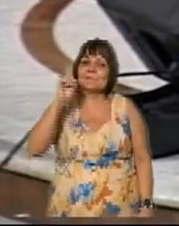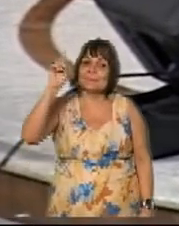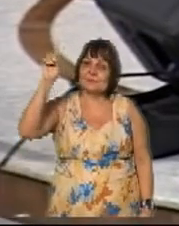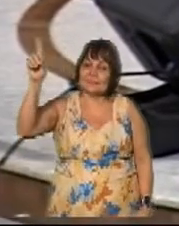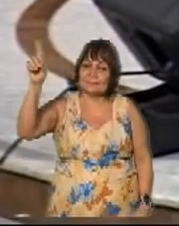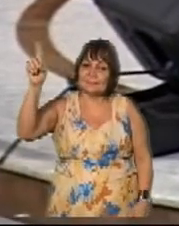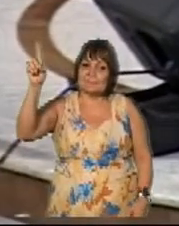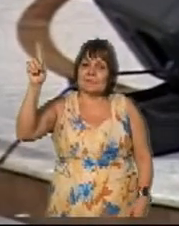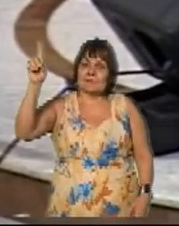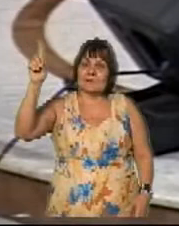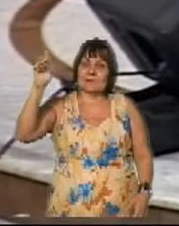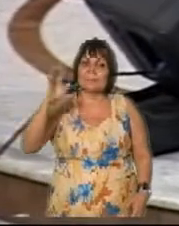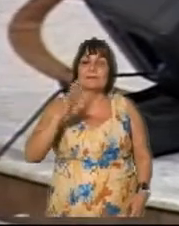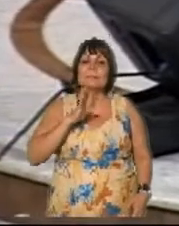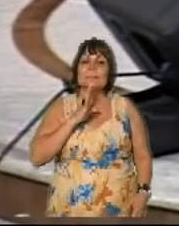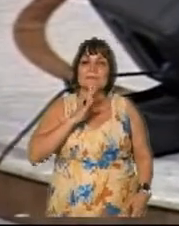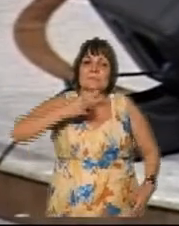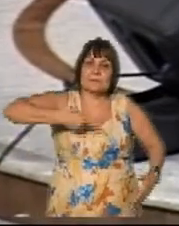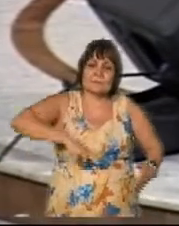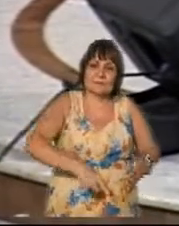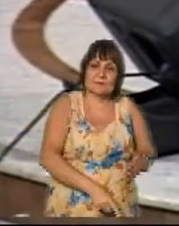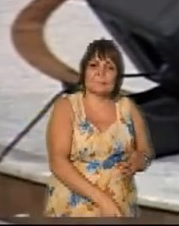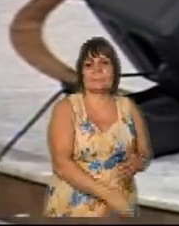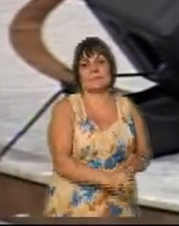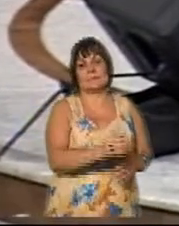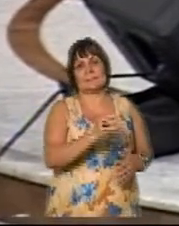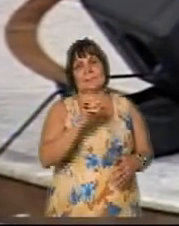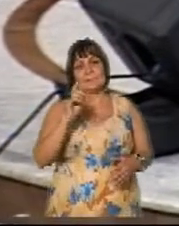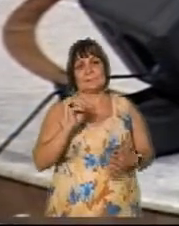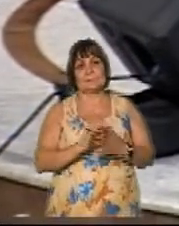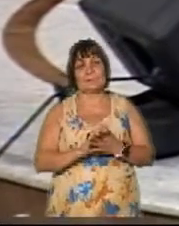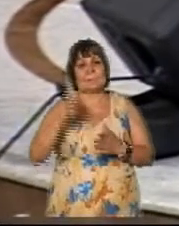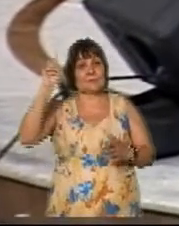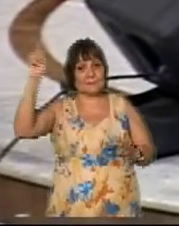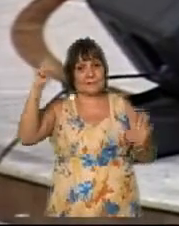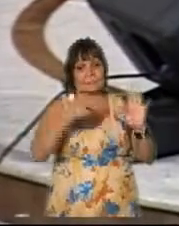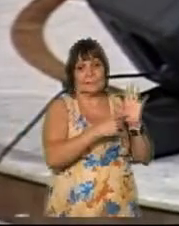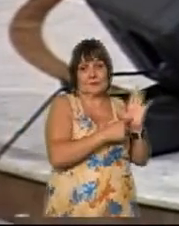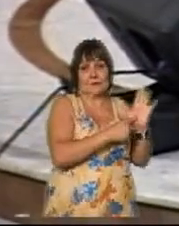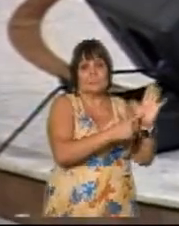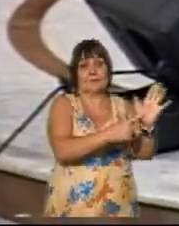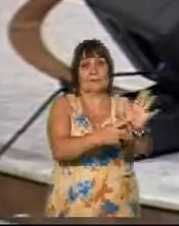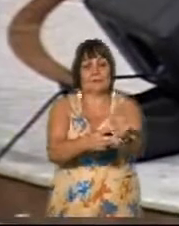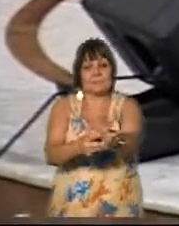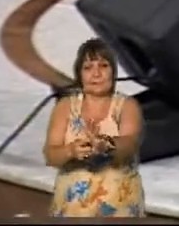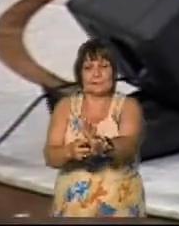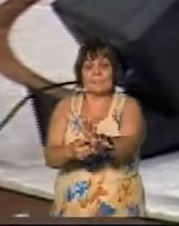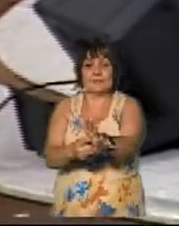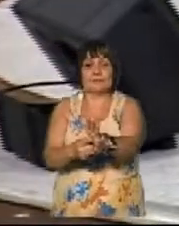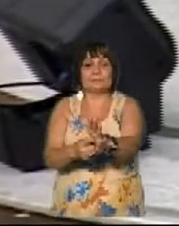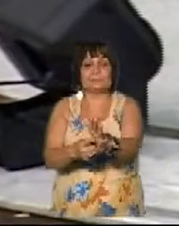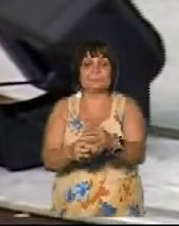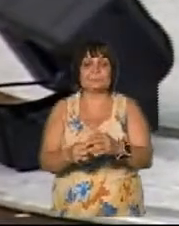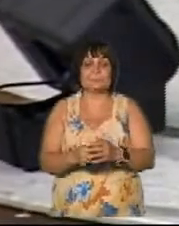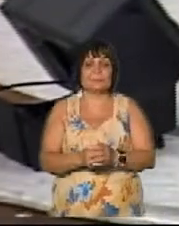nas profundezas do teu coração, para que tu te reveles de forma